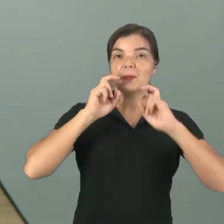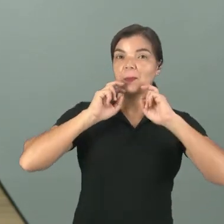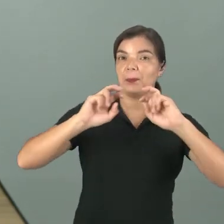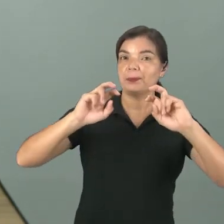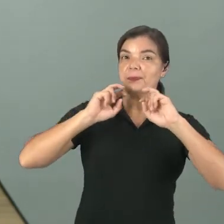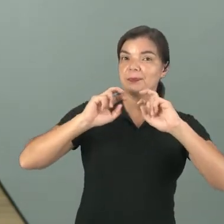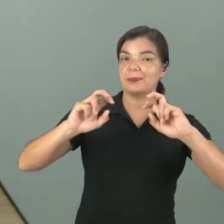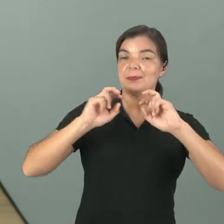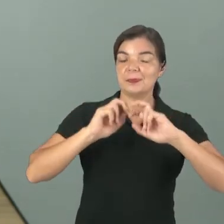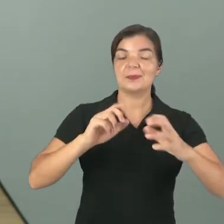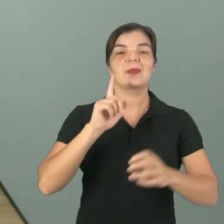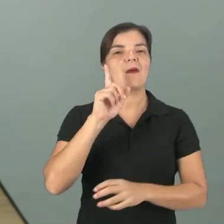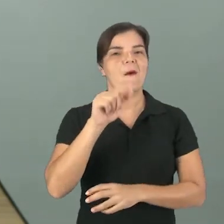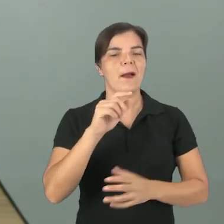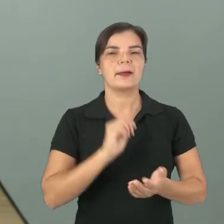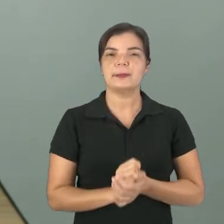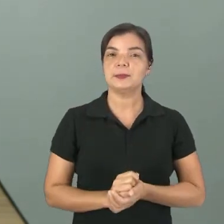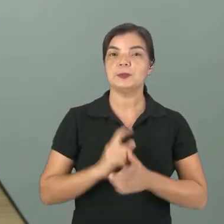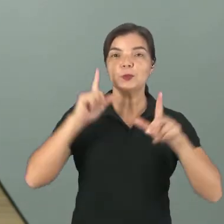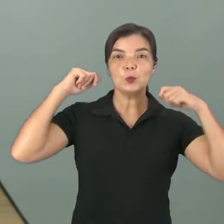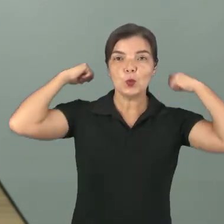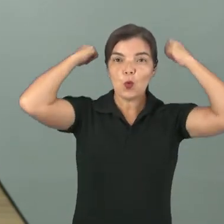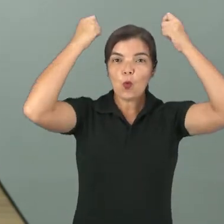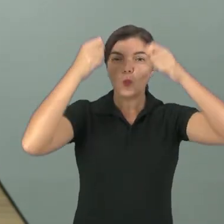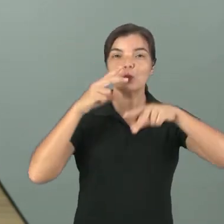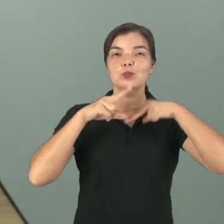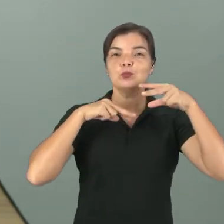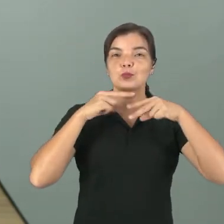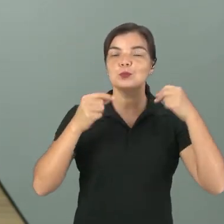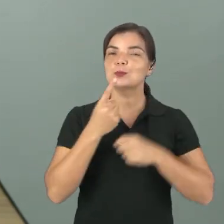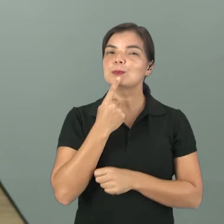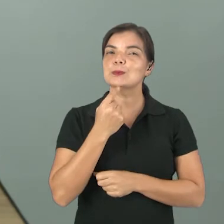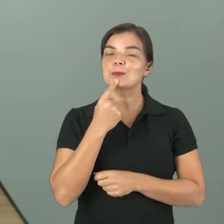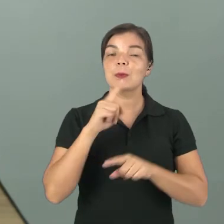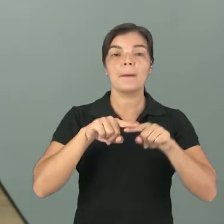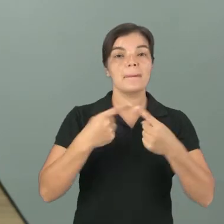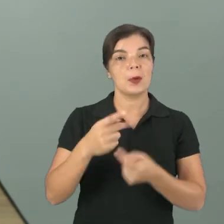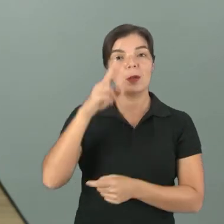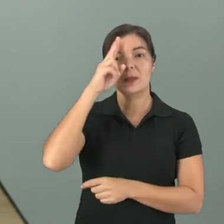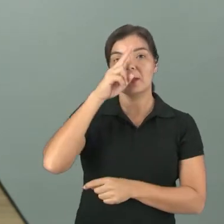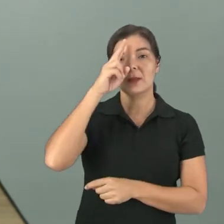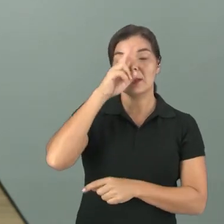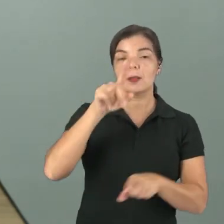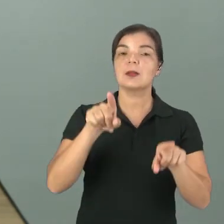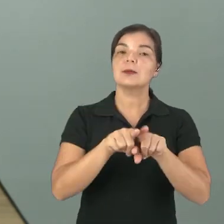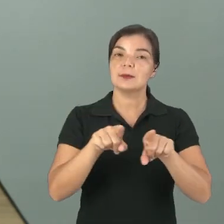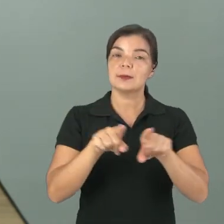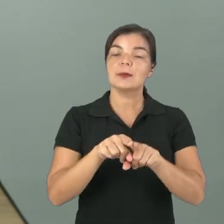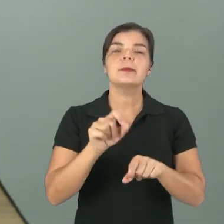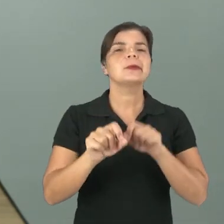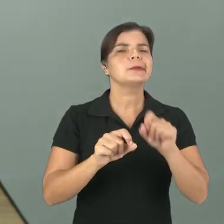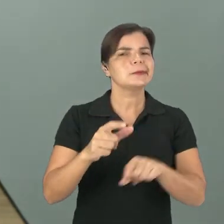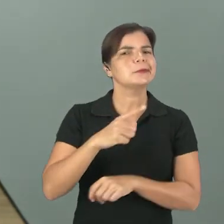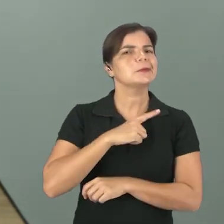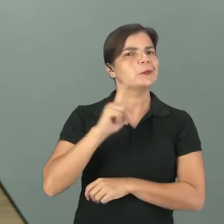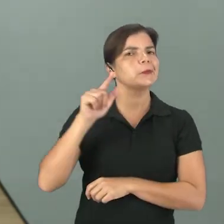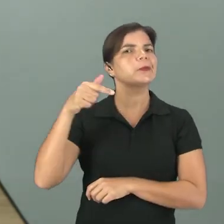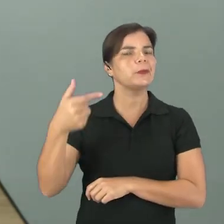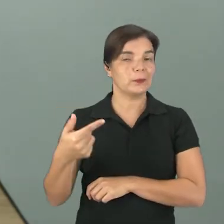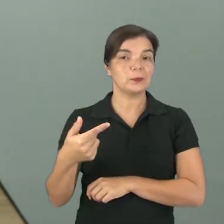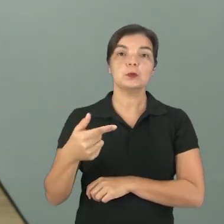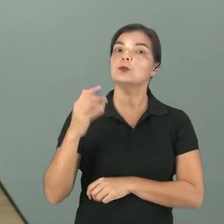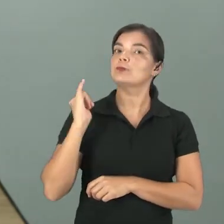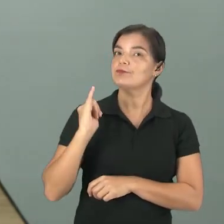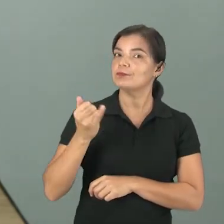em alta voz dizendo que a Chapeuzinho Vermelho. Mas além da história do conto da Chapeuzinho Vermelho, nós temos um outro